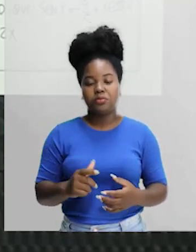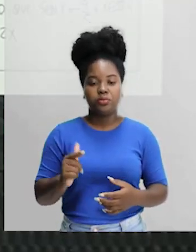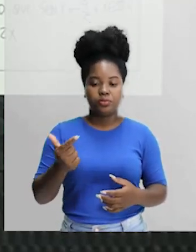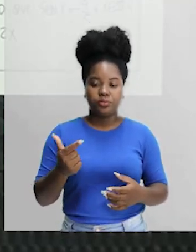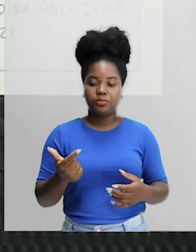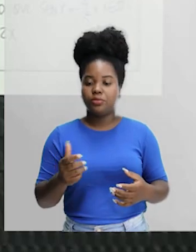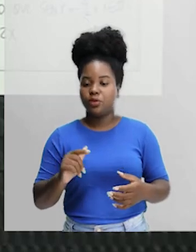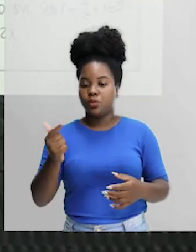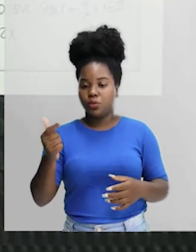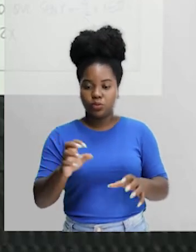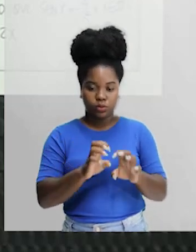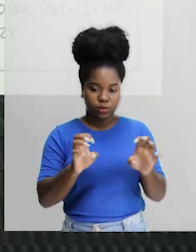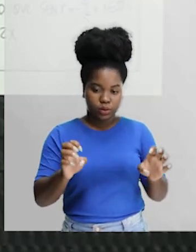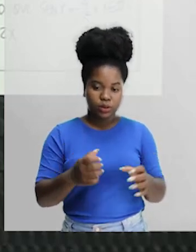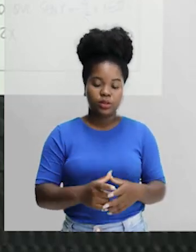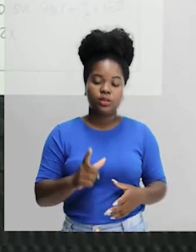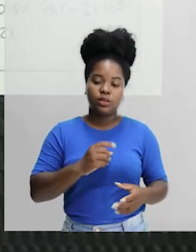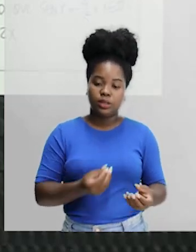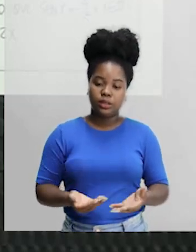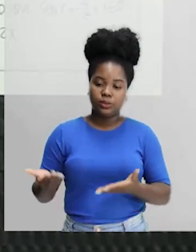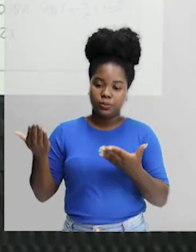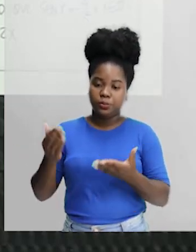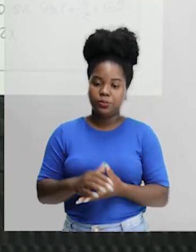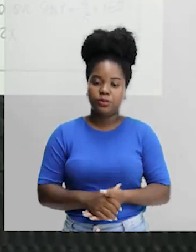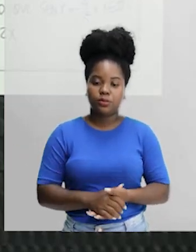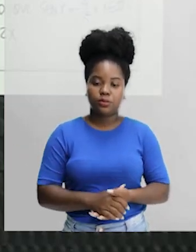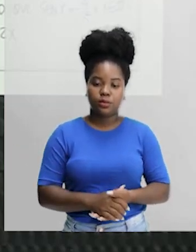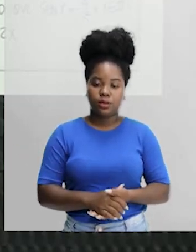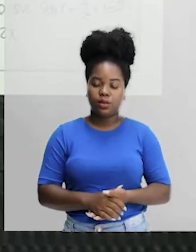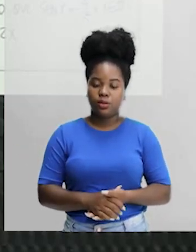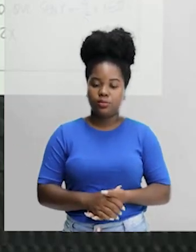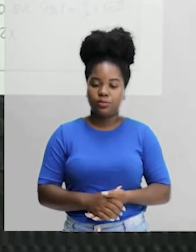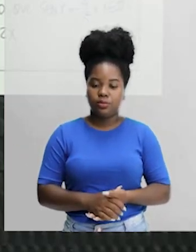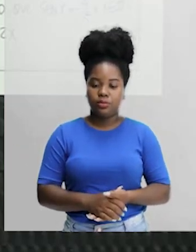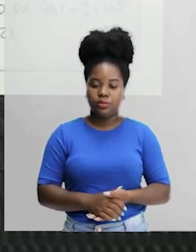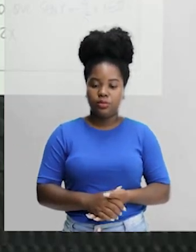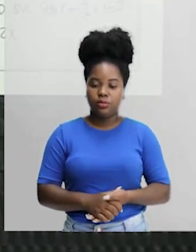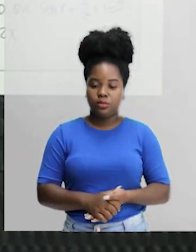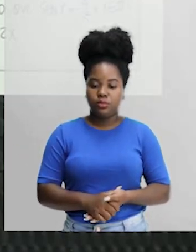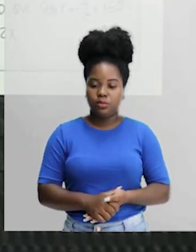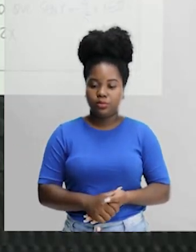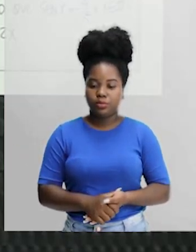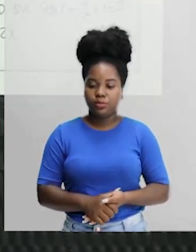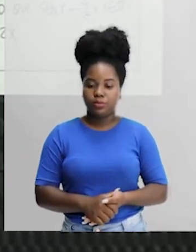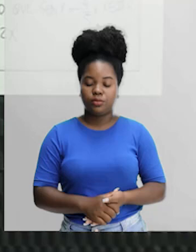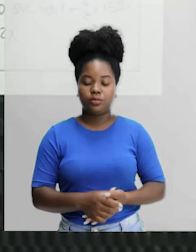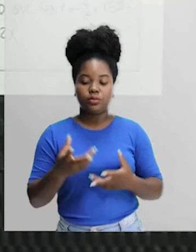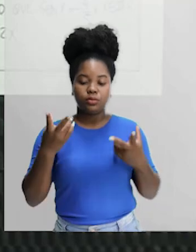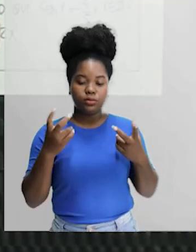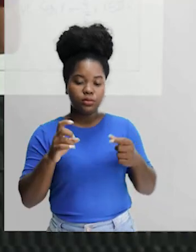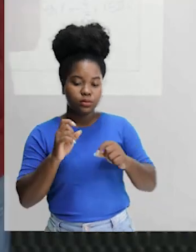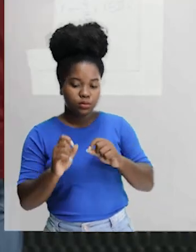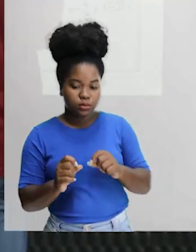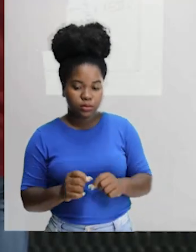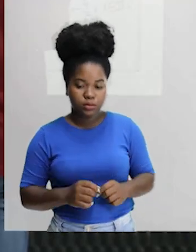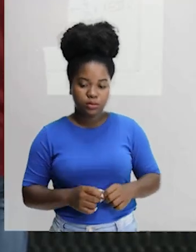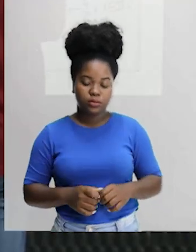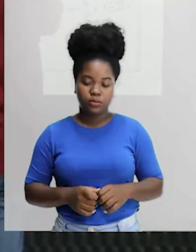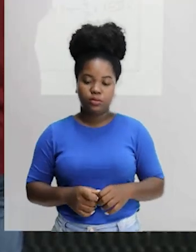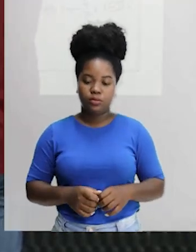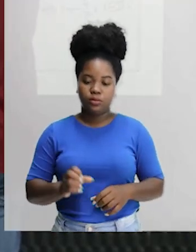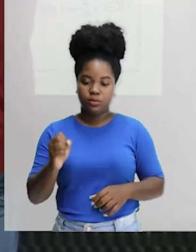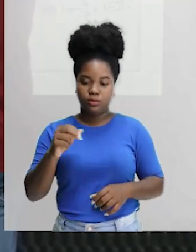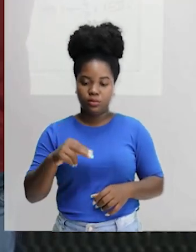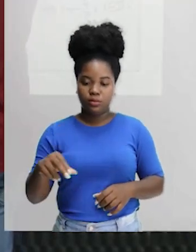aqui, ó. Seno ao quadrado de A mais cosseno ao quadrado de A é igual a 1. Tá? Então, veja só.